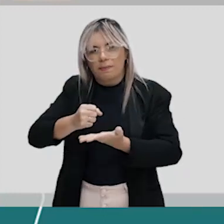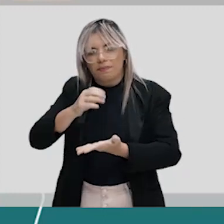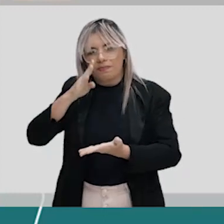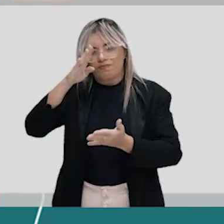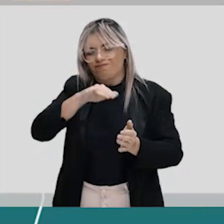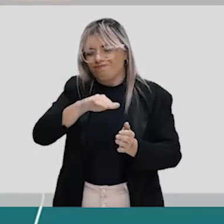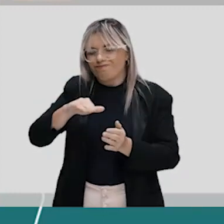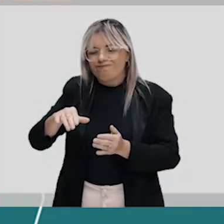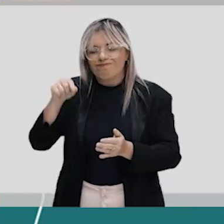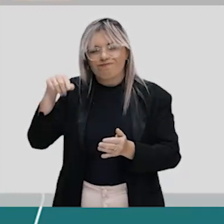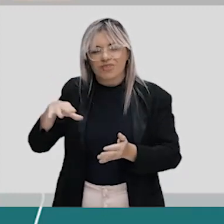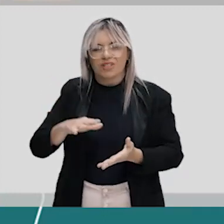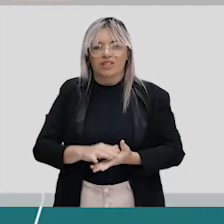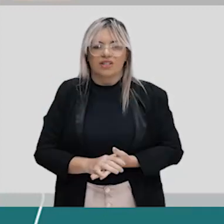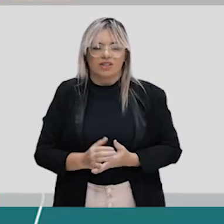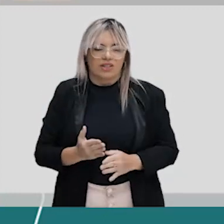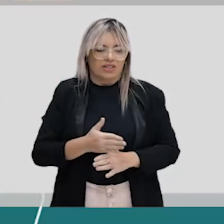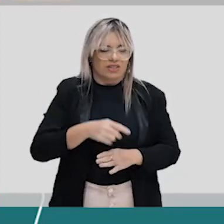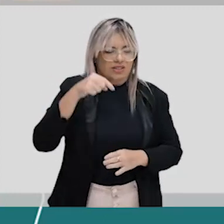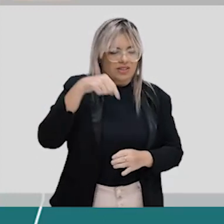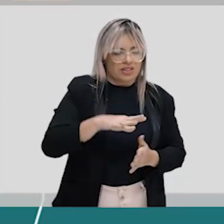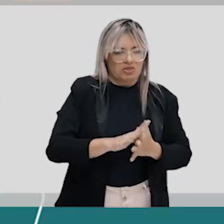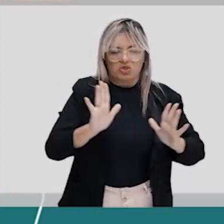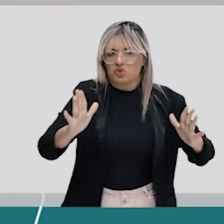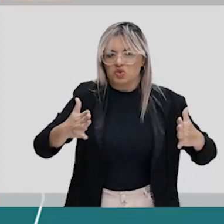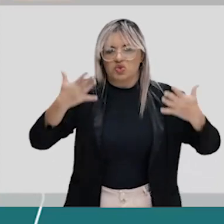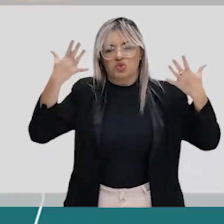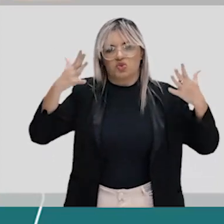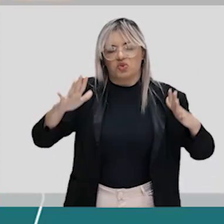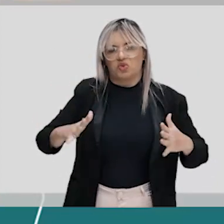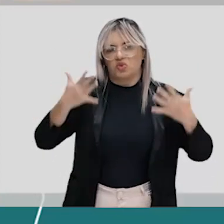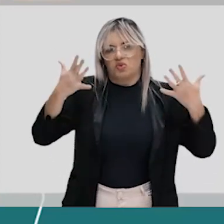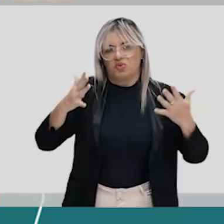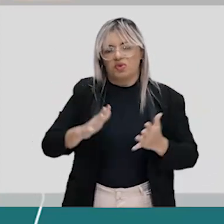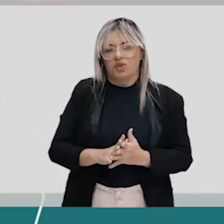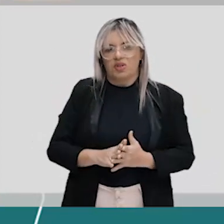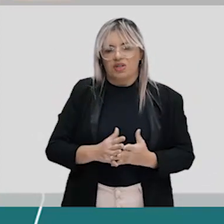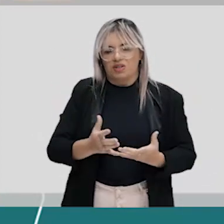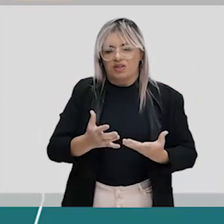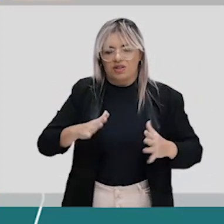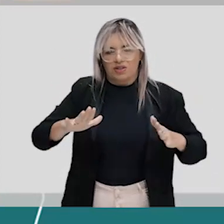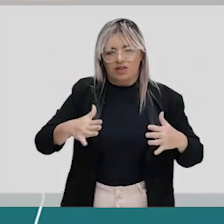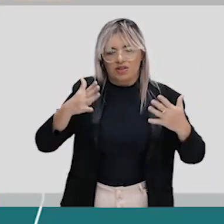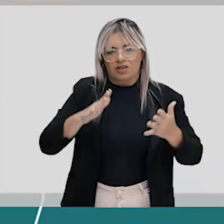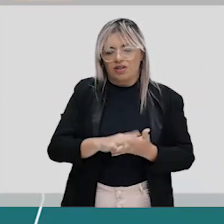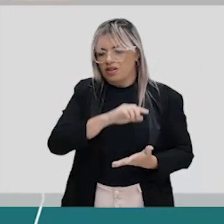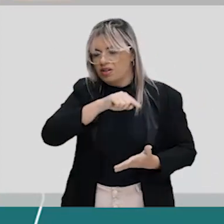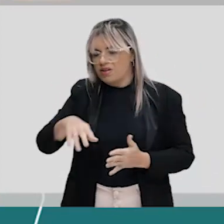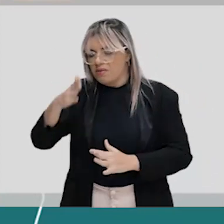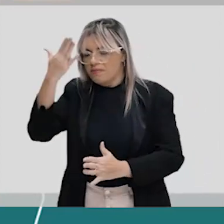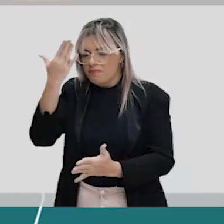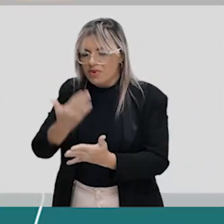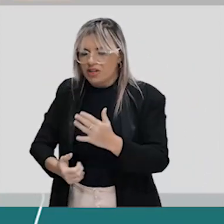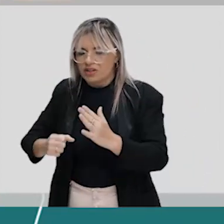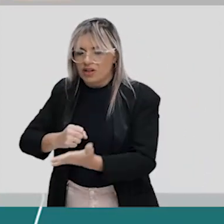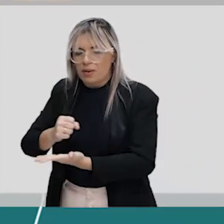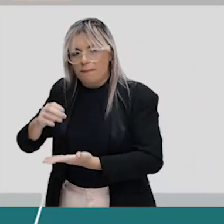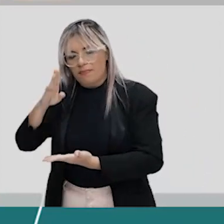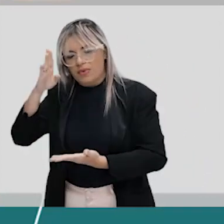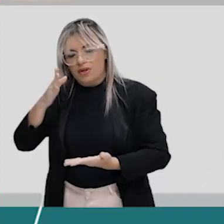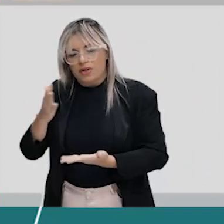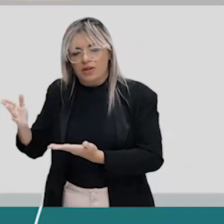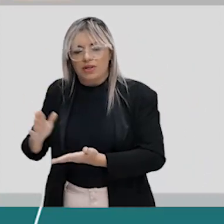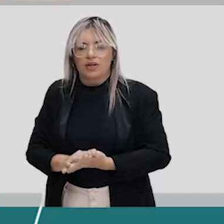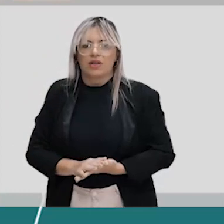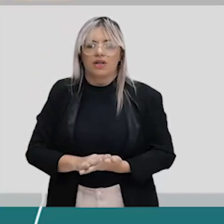muito nessa questão da espetacularização e deixando e perdendo a sua essência. E às vezes alguns